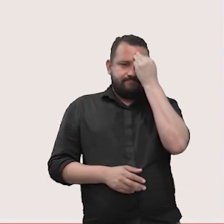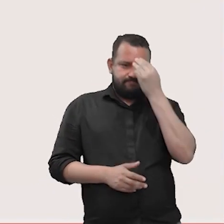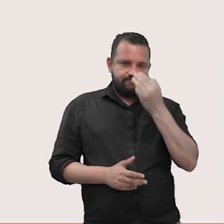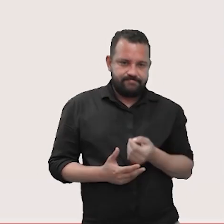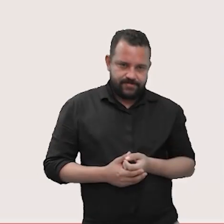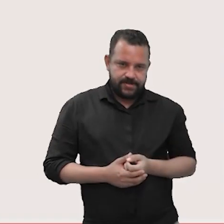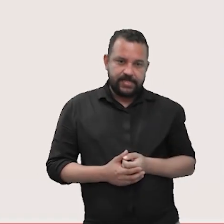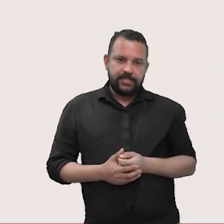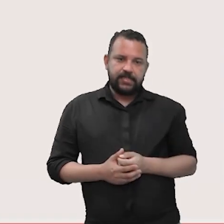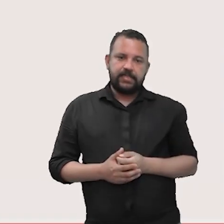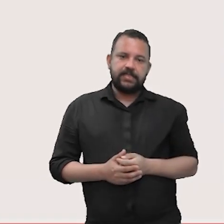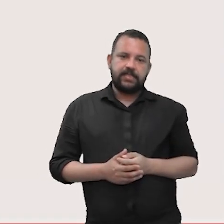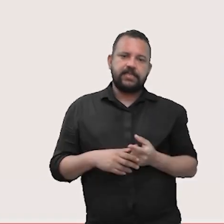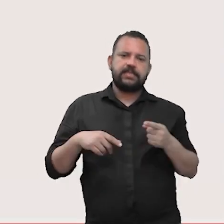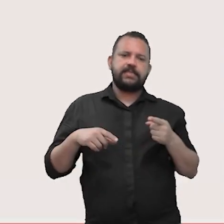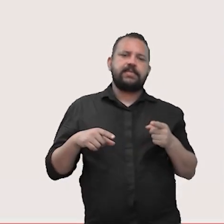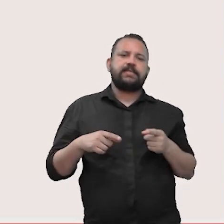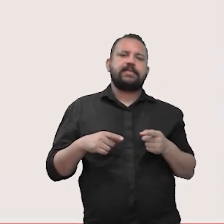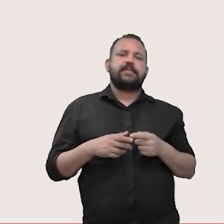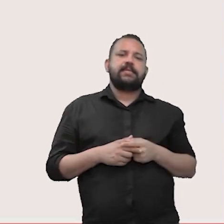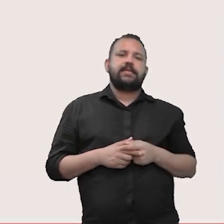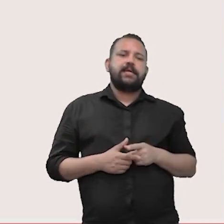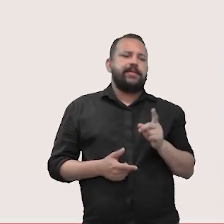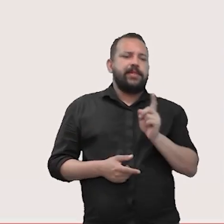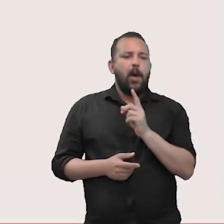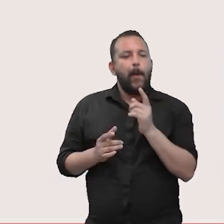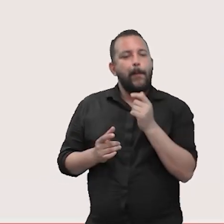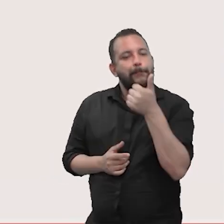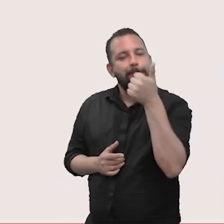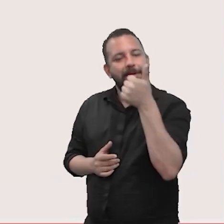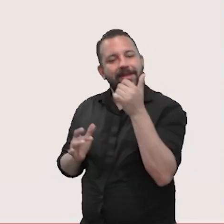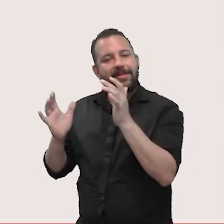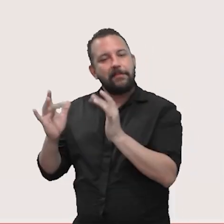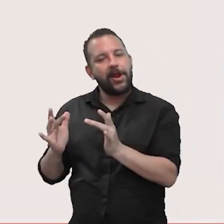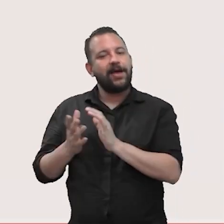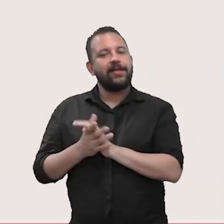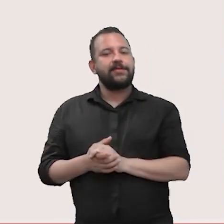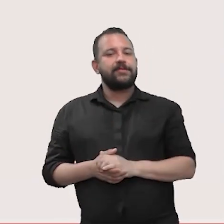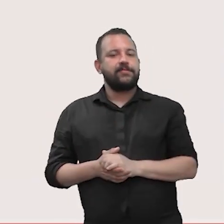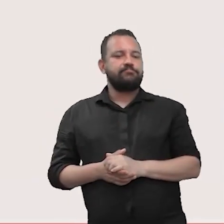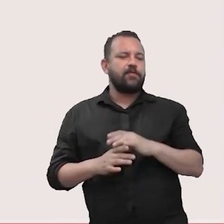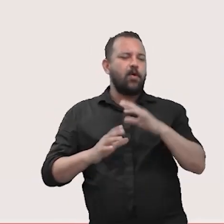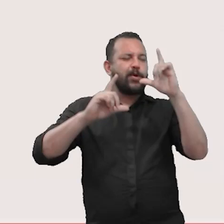E nem o primeiro namorado, uma estrela na